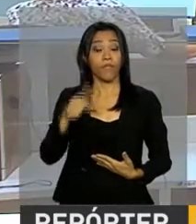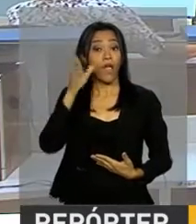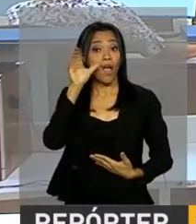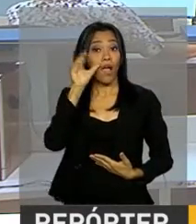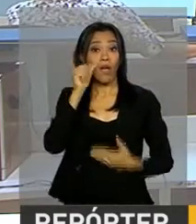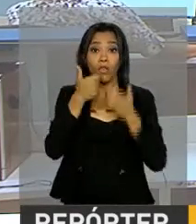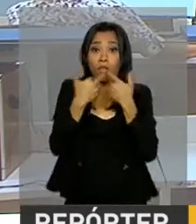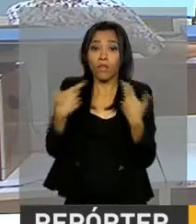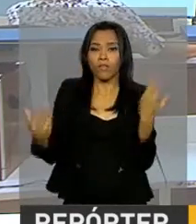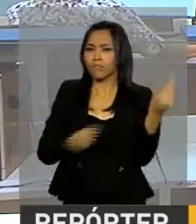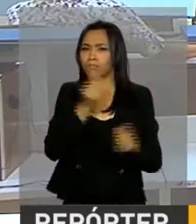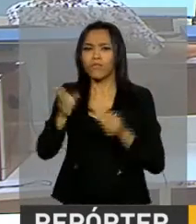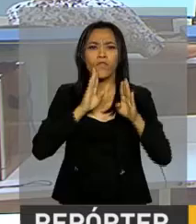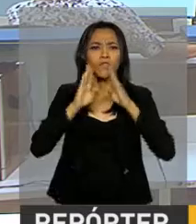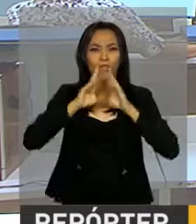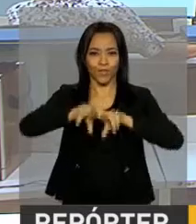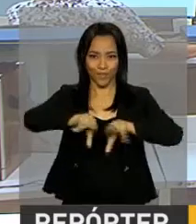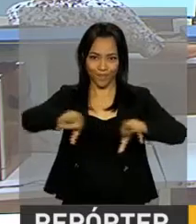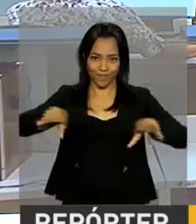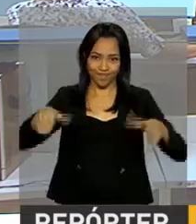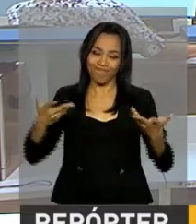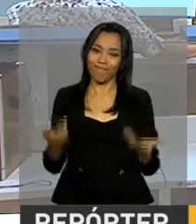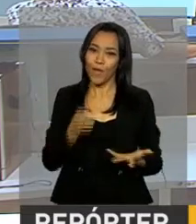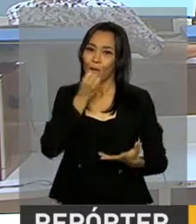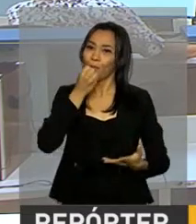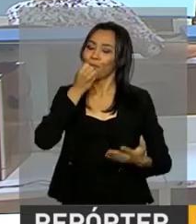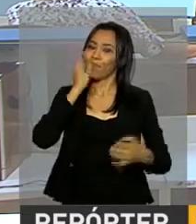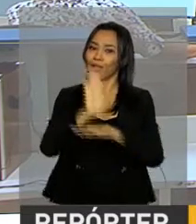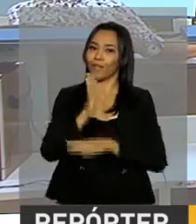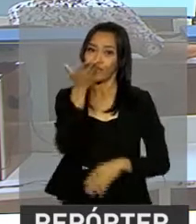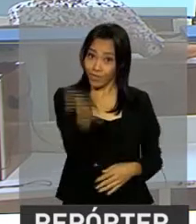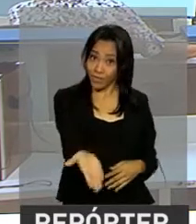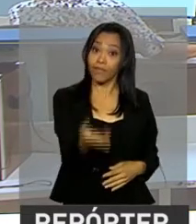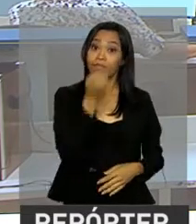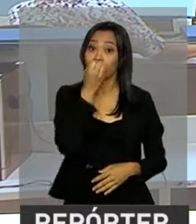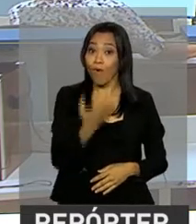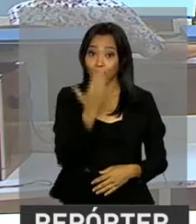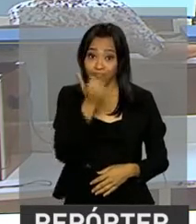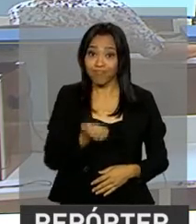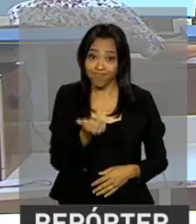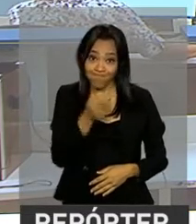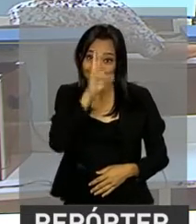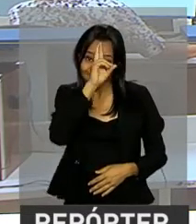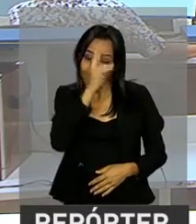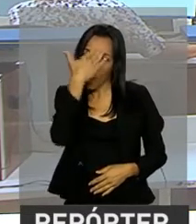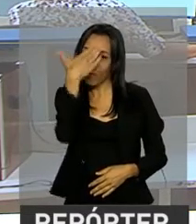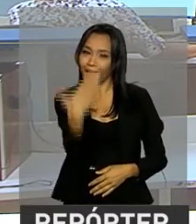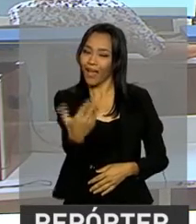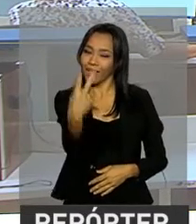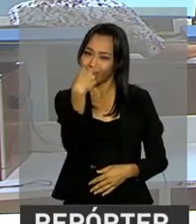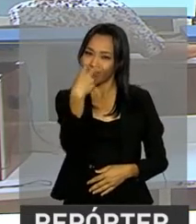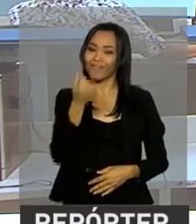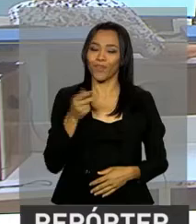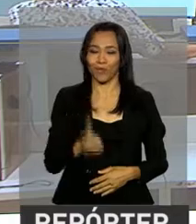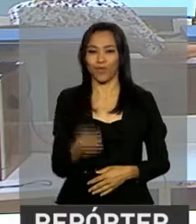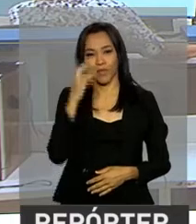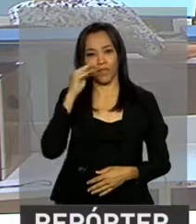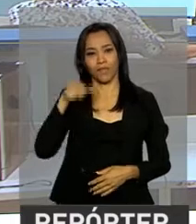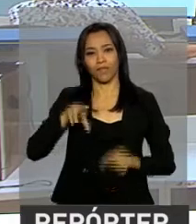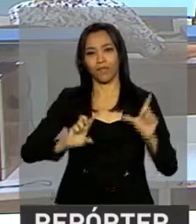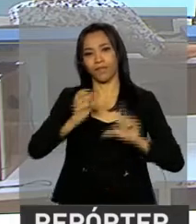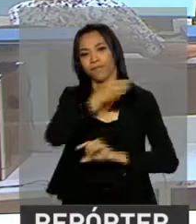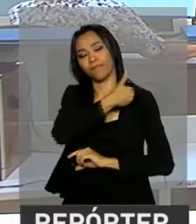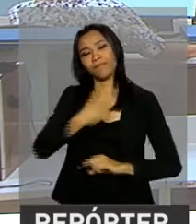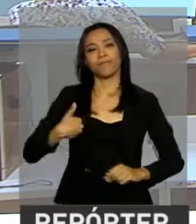acompanhe também as novidades em nossas redes sociais uma boa taxa para você é um bom moço e obrigado pela sua companhia continue com a gente que nem